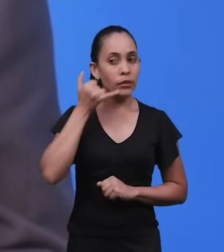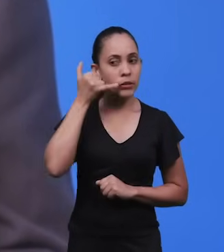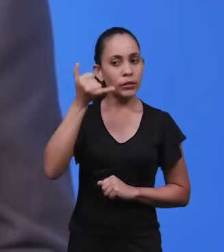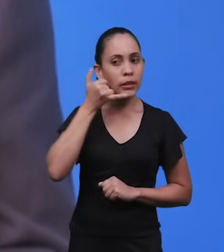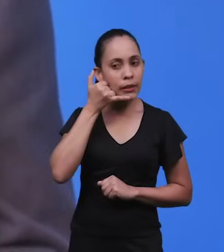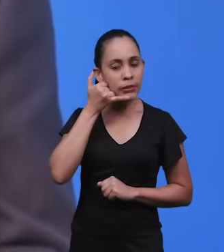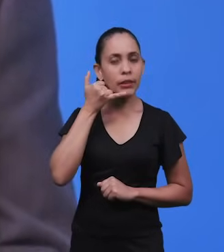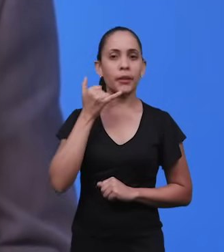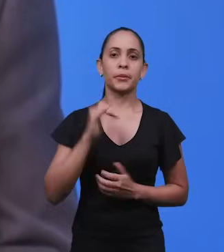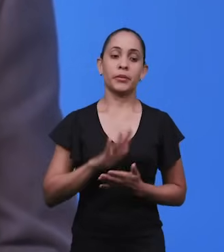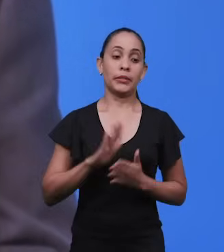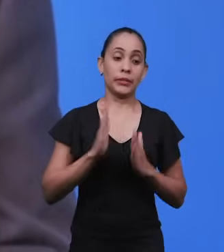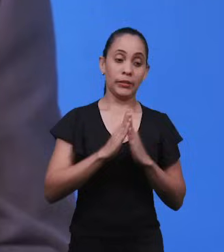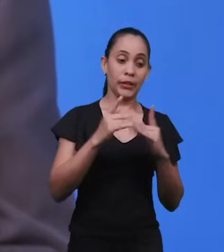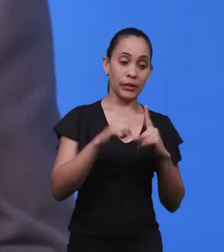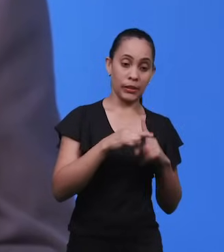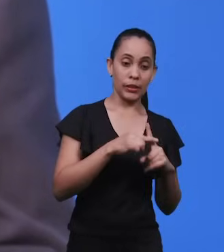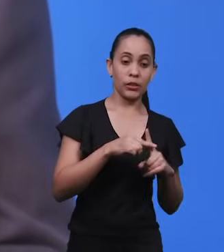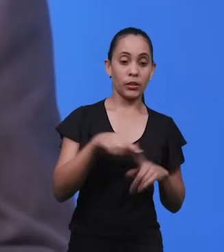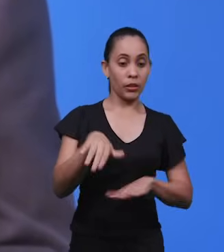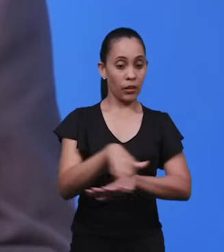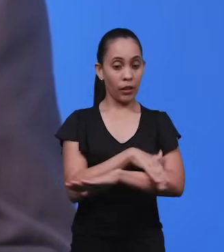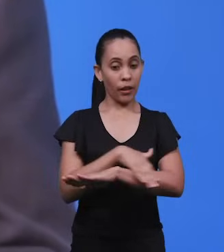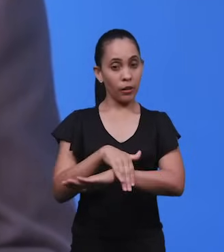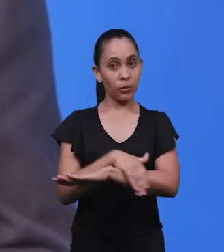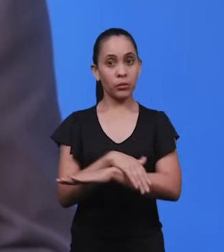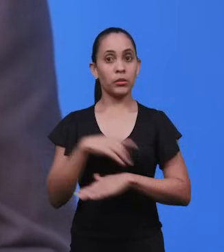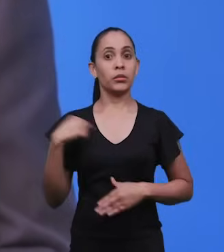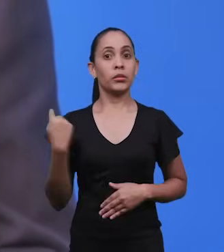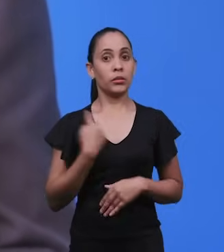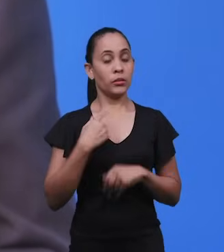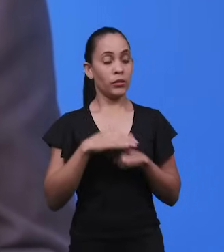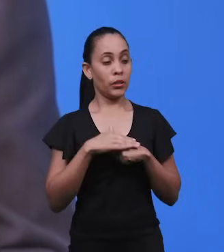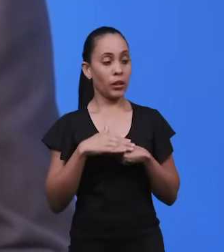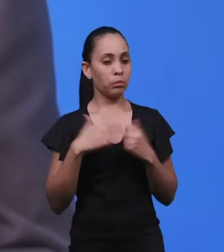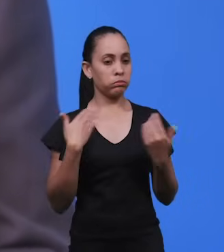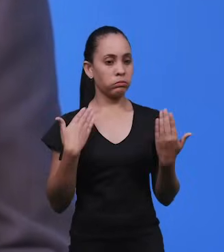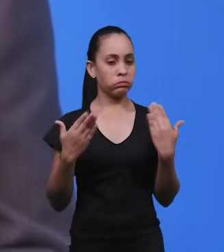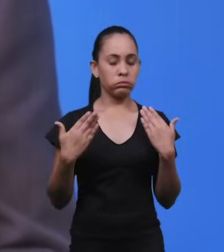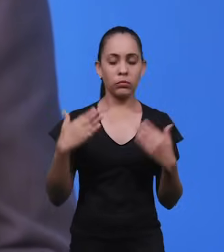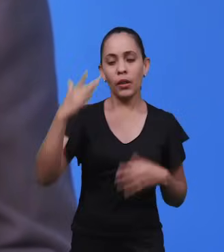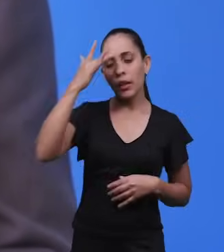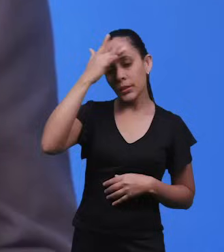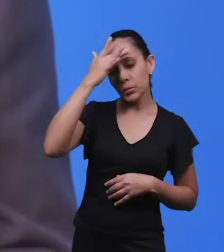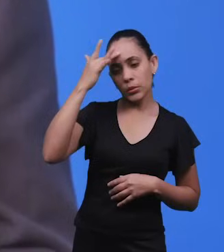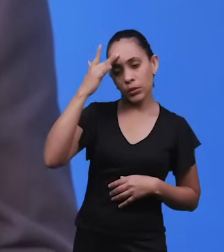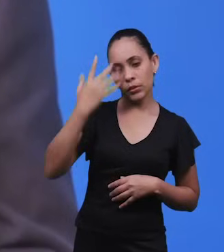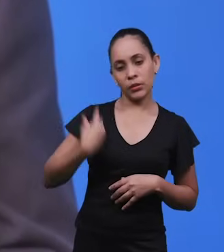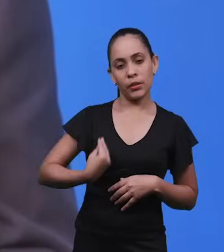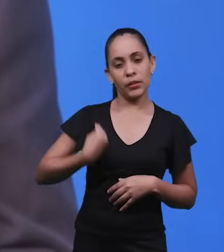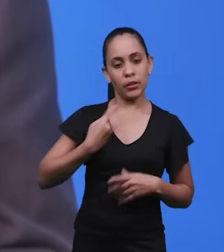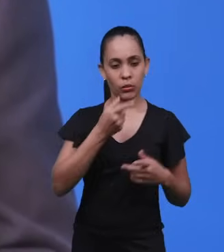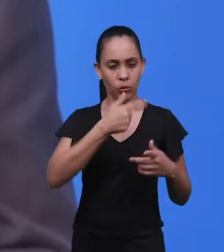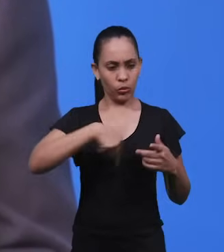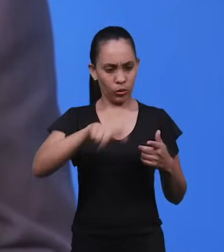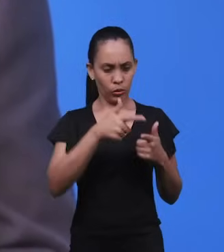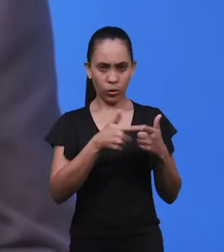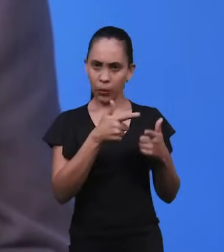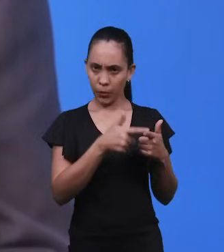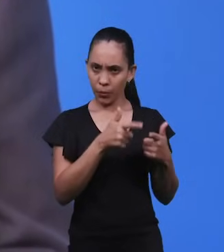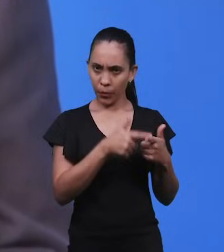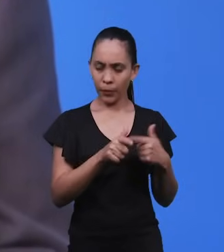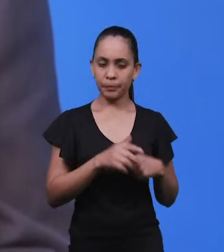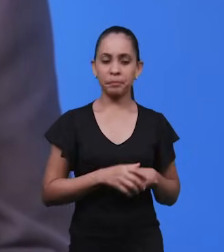nas ligações, atendimento em igreja, até mesmo na rua, quando somos abordados por alguém, as pessoas, quando estão vivendo os seus